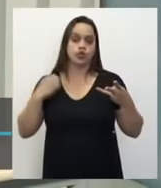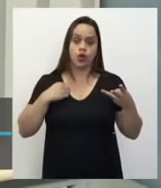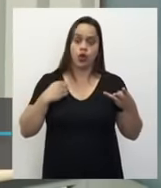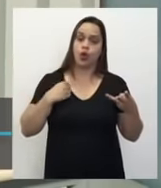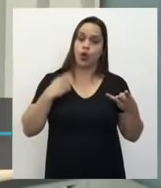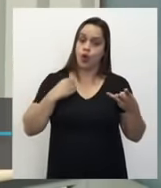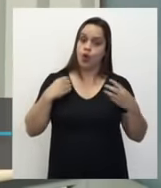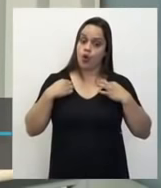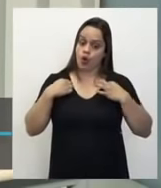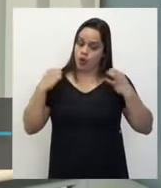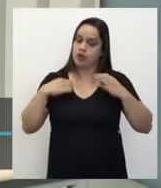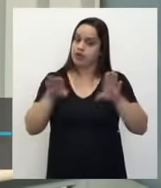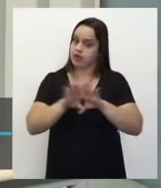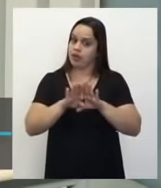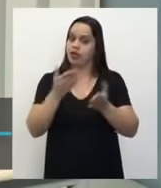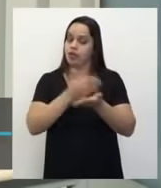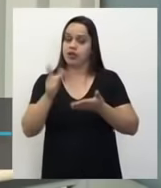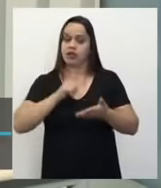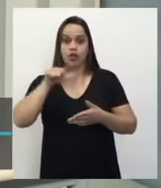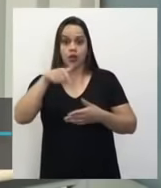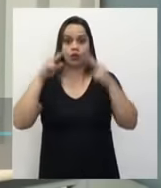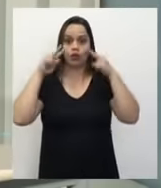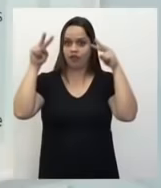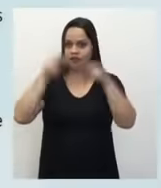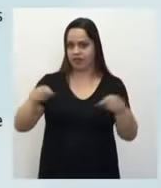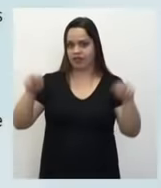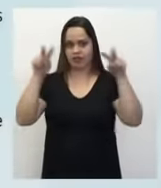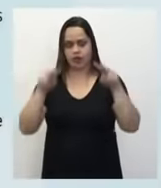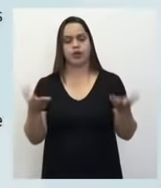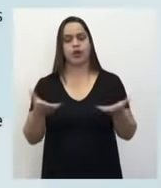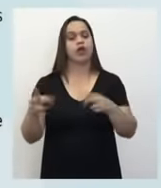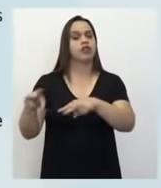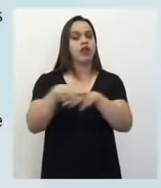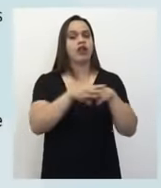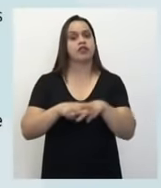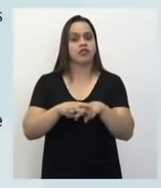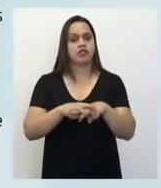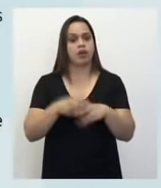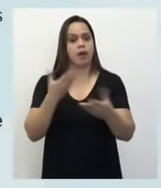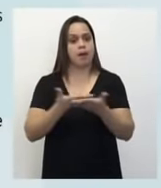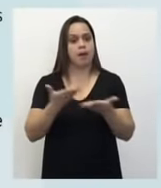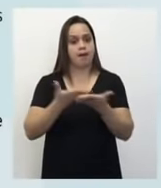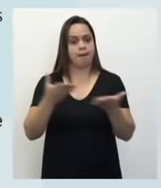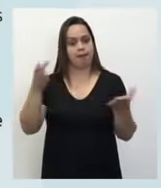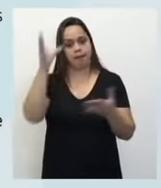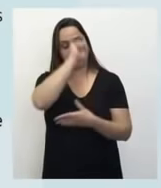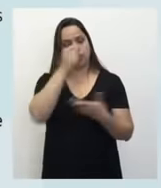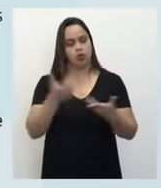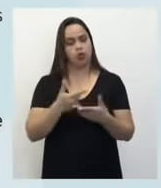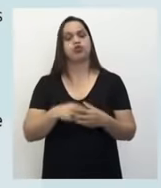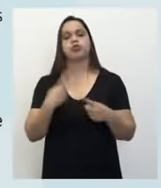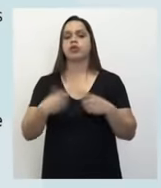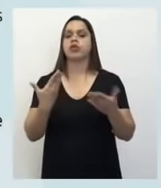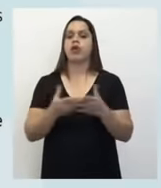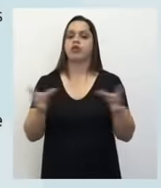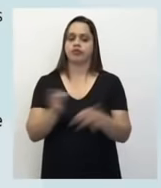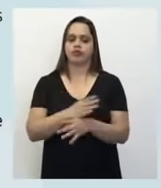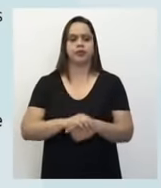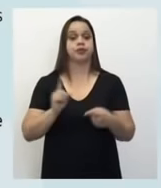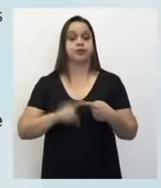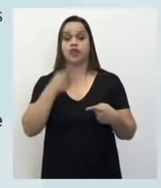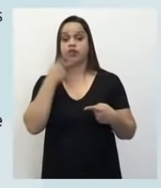certo? A nossa aula está chegando ao fim, a gente vai retomar o que aprendeu hoje, tá? Então, nós falamos da composição de acontecimentos cênicos